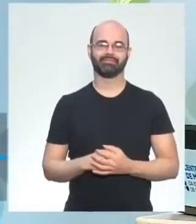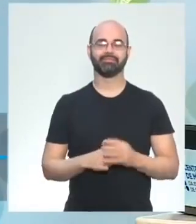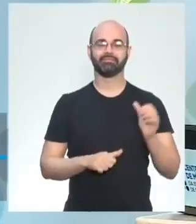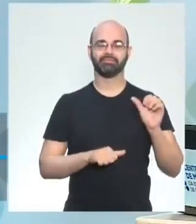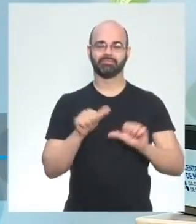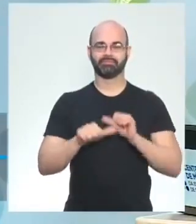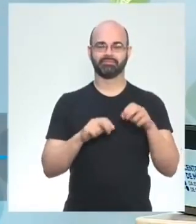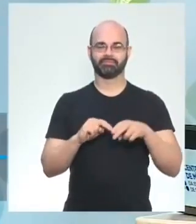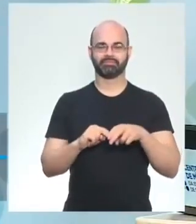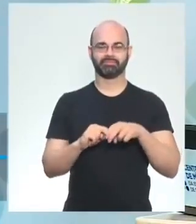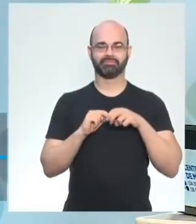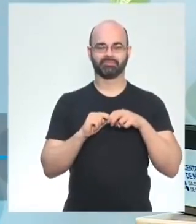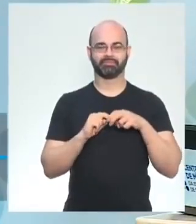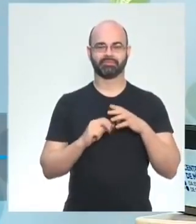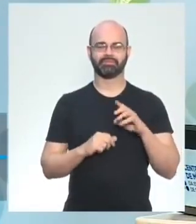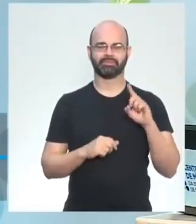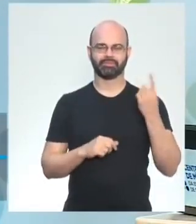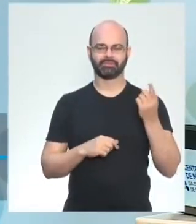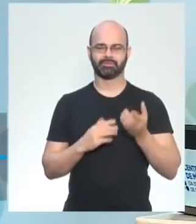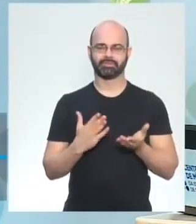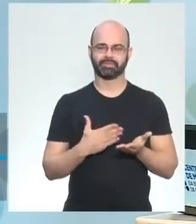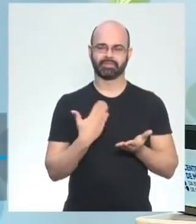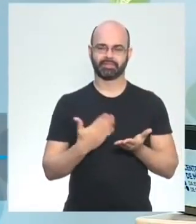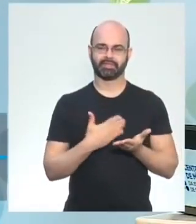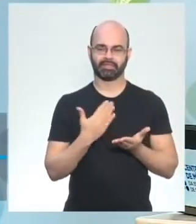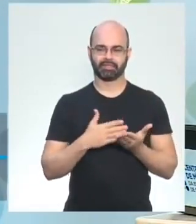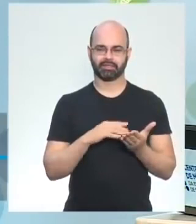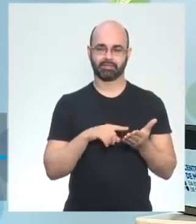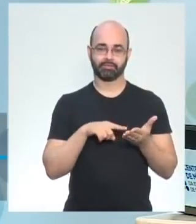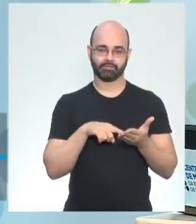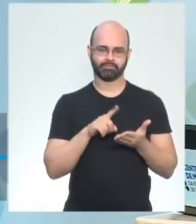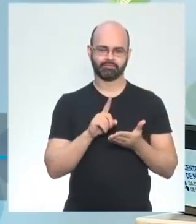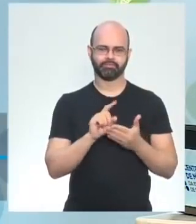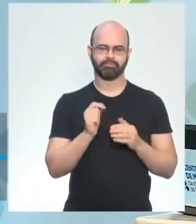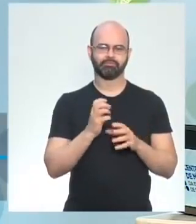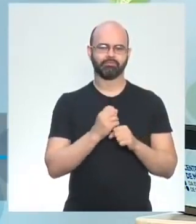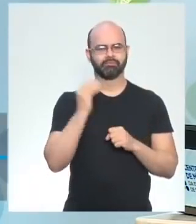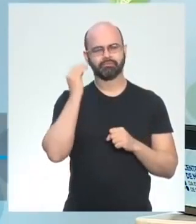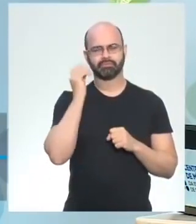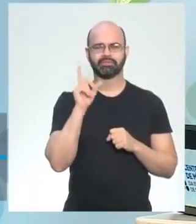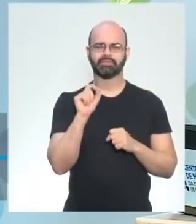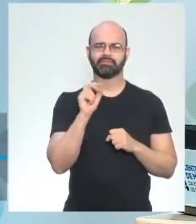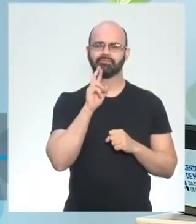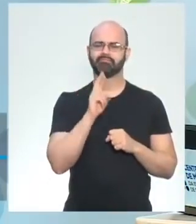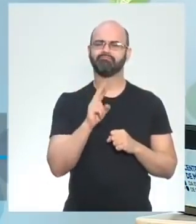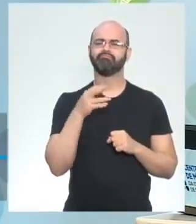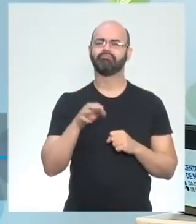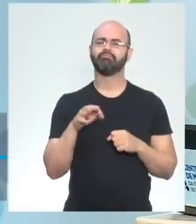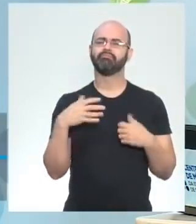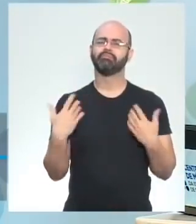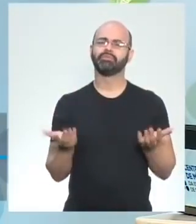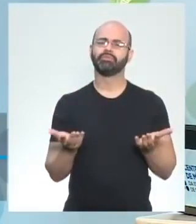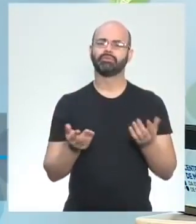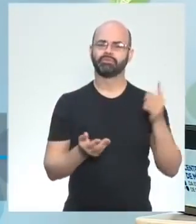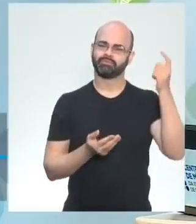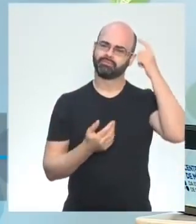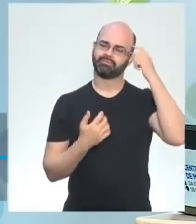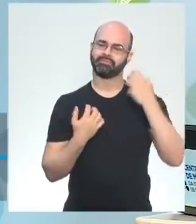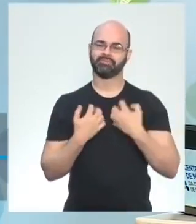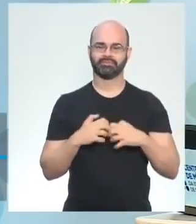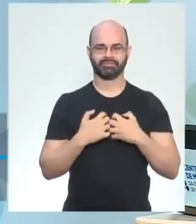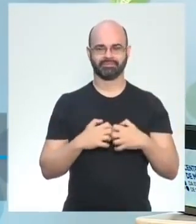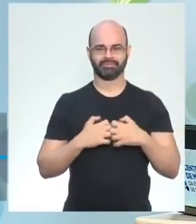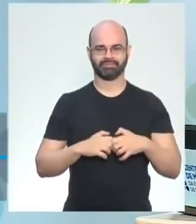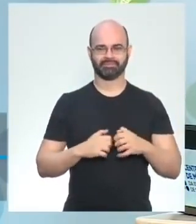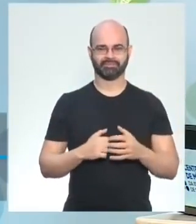tá? Mas depois tente lá pegar o seu caderno, né, o seu material, faça com 10. Qual que seria a resposta? Tenta lá fazendo o seu material,